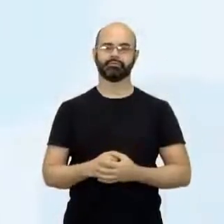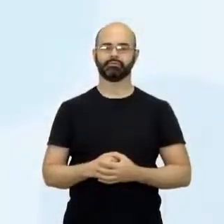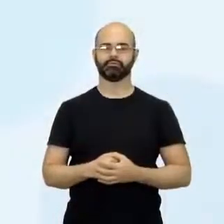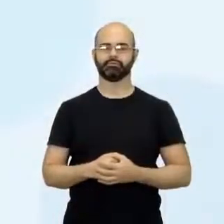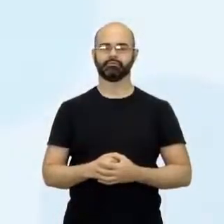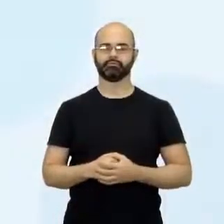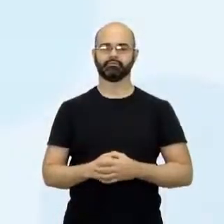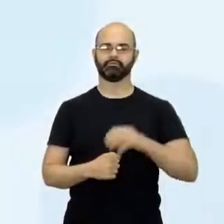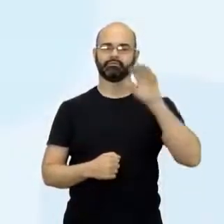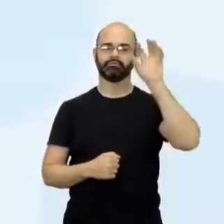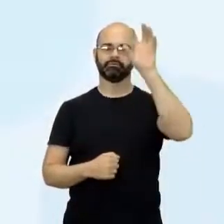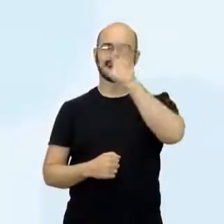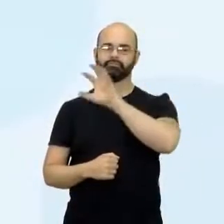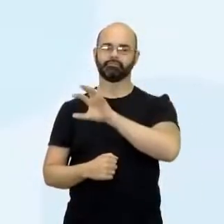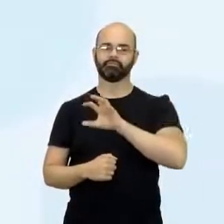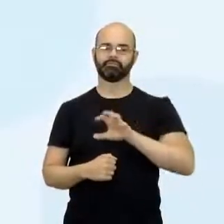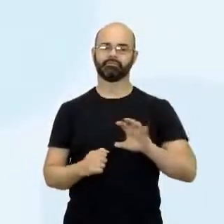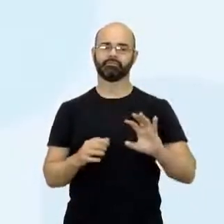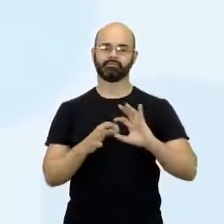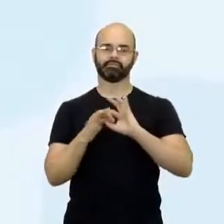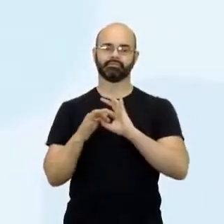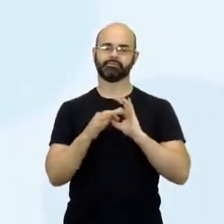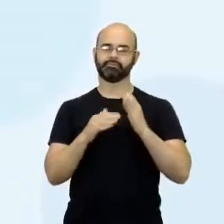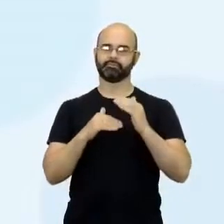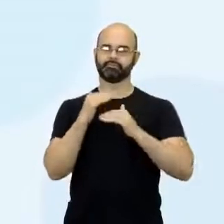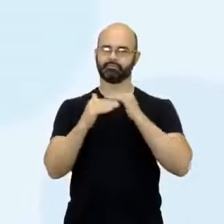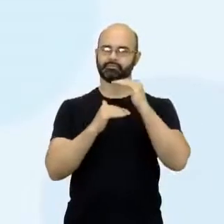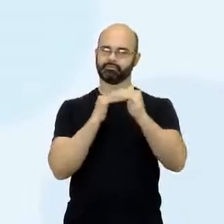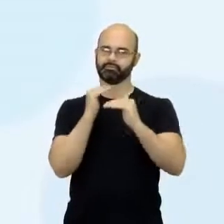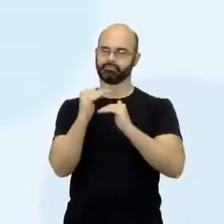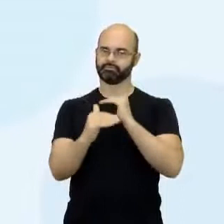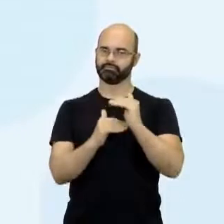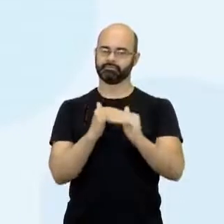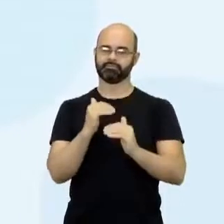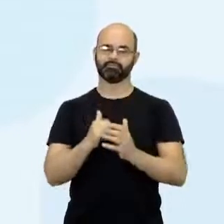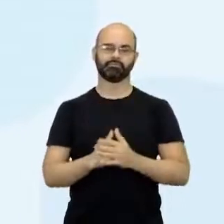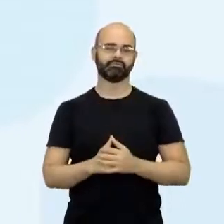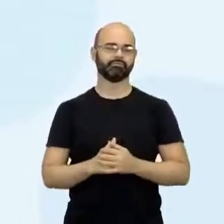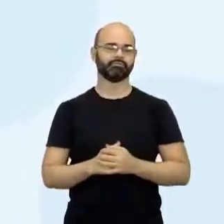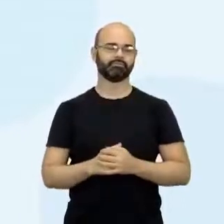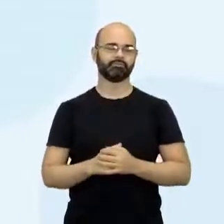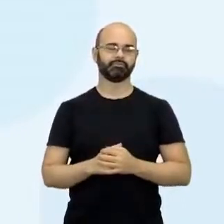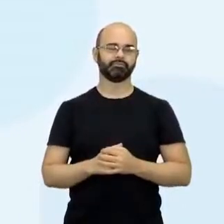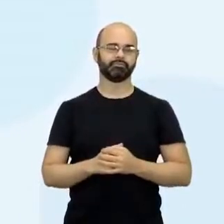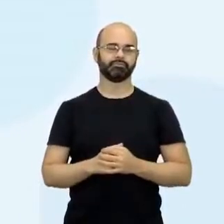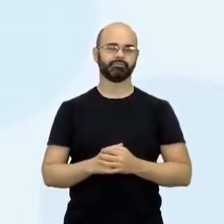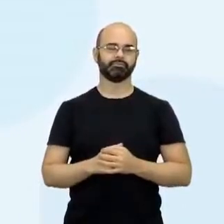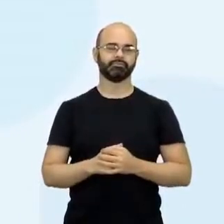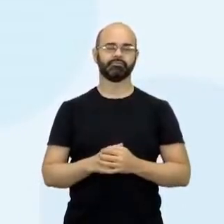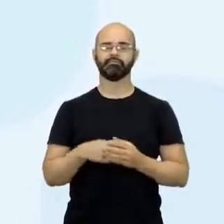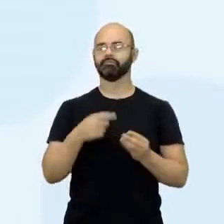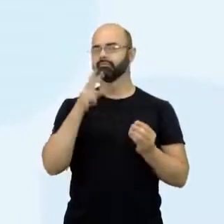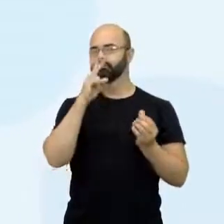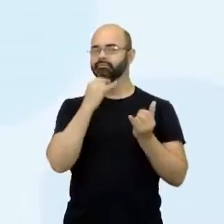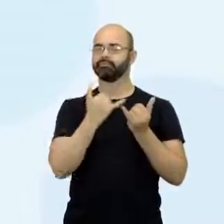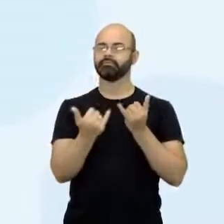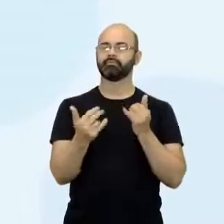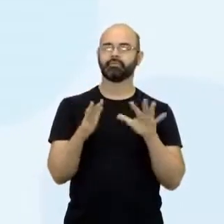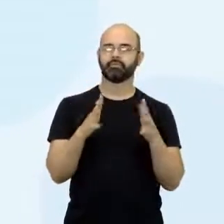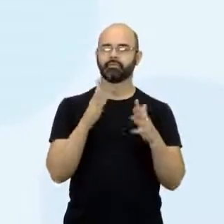regiões de integração e desenvolvimento, tá certo? Aí já ela é um pouco parecida com